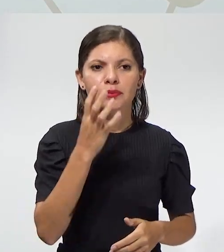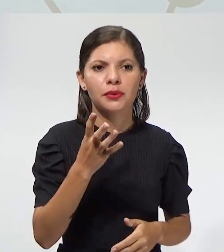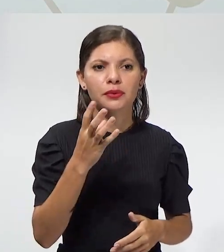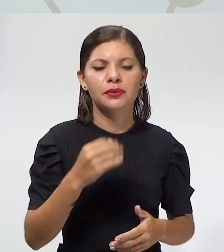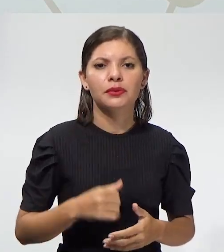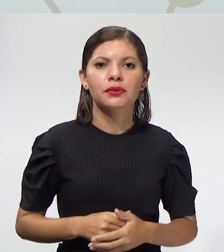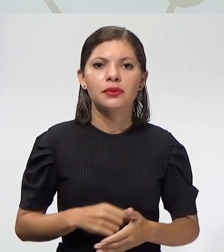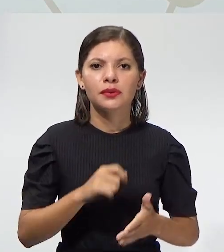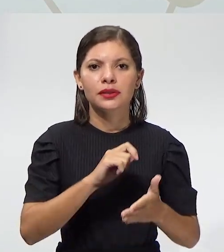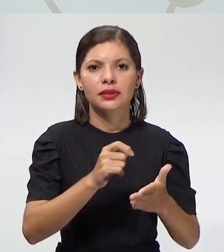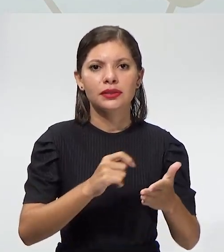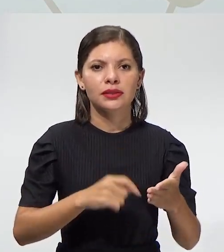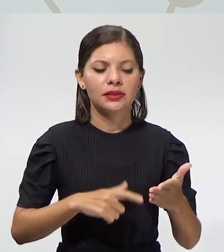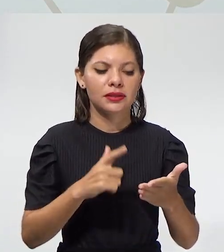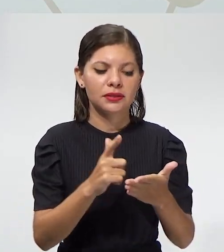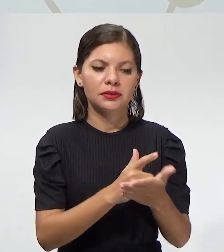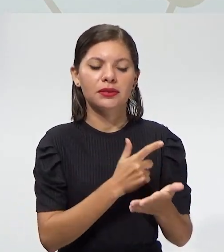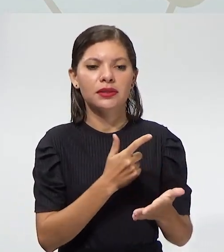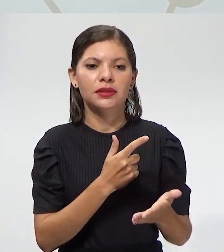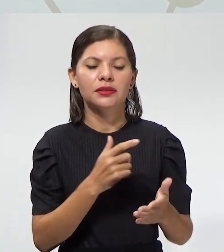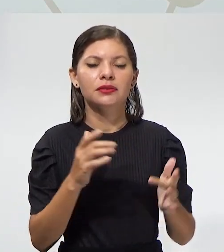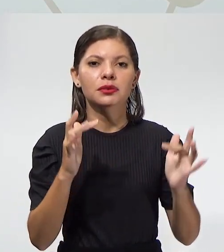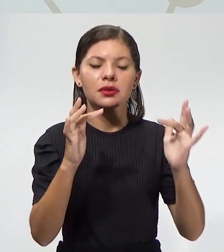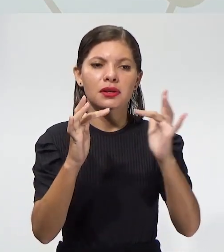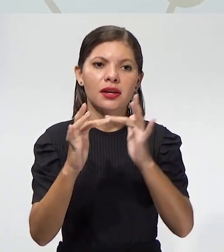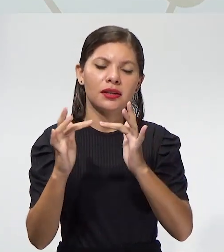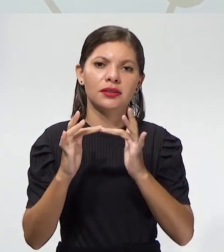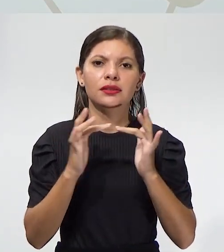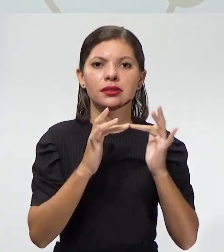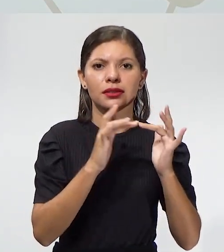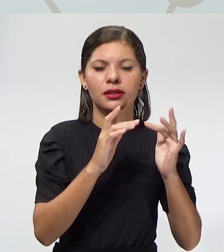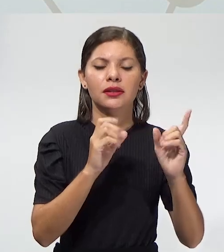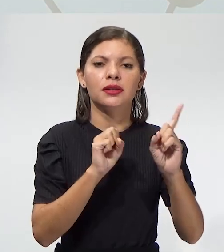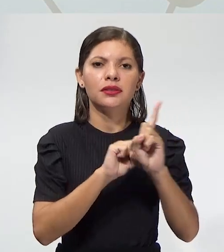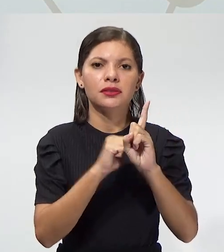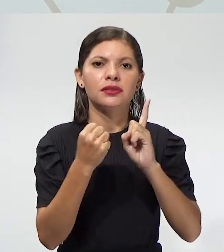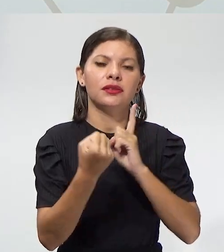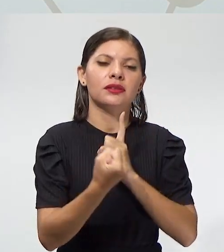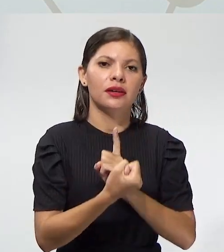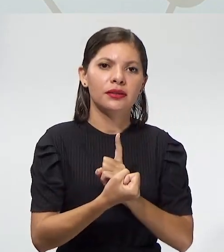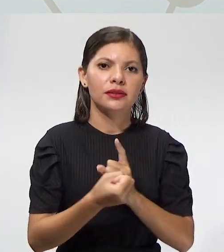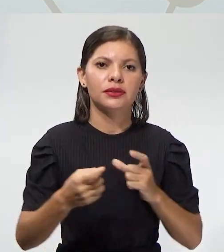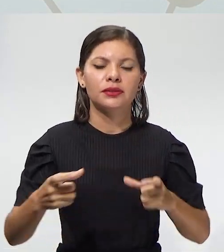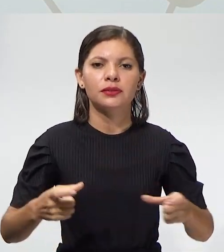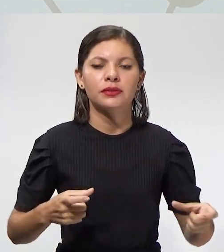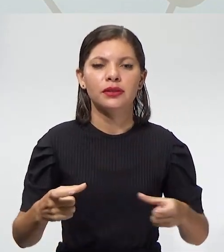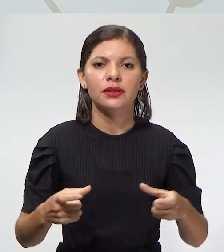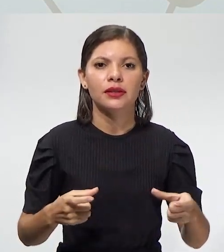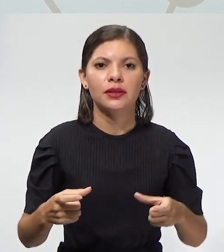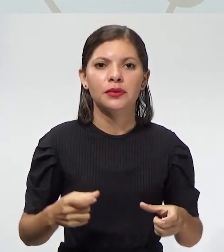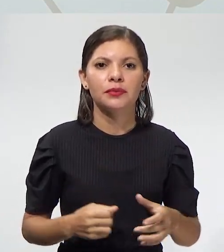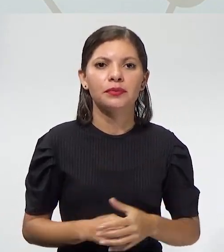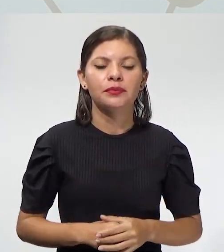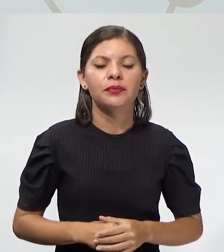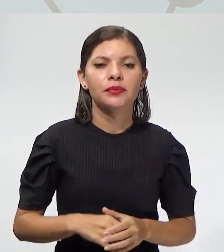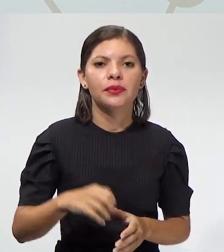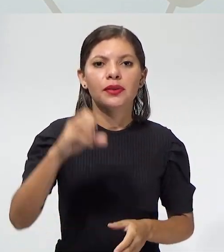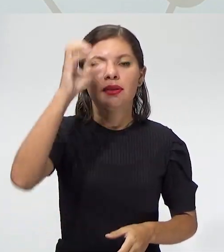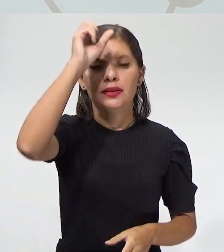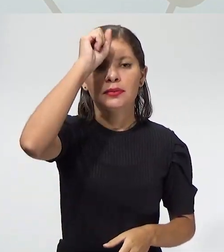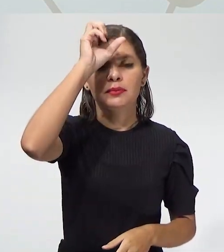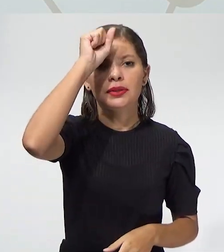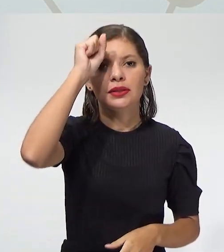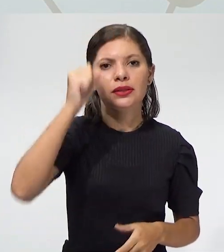produto maravilhoso, como a possibilidade de ter ali a escrita de um livro e de atender anseios da nossa sociedade, né, do local